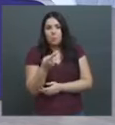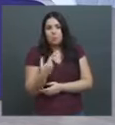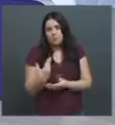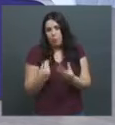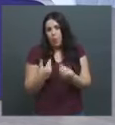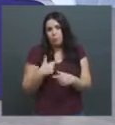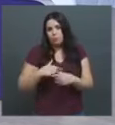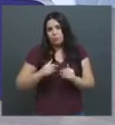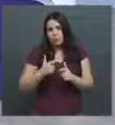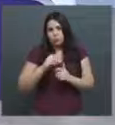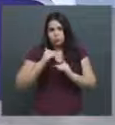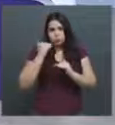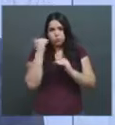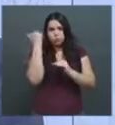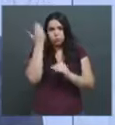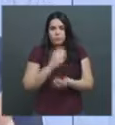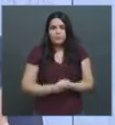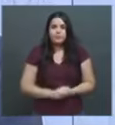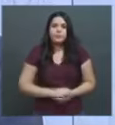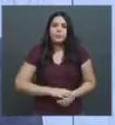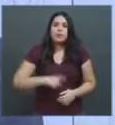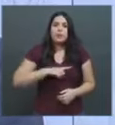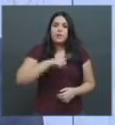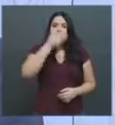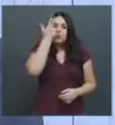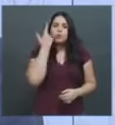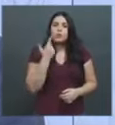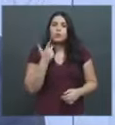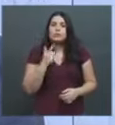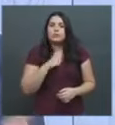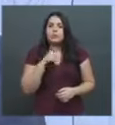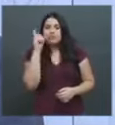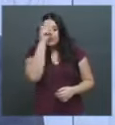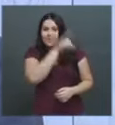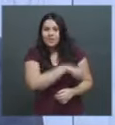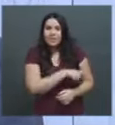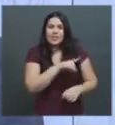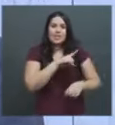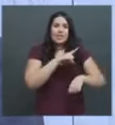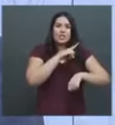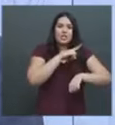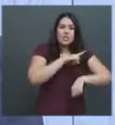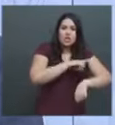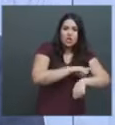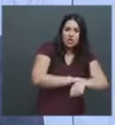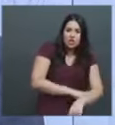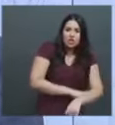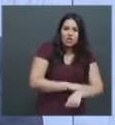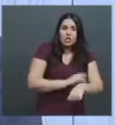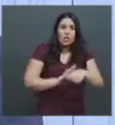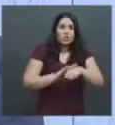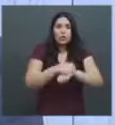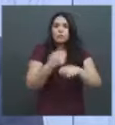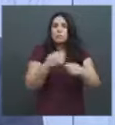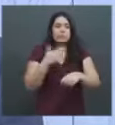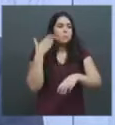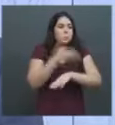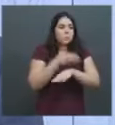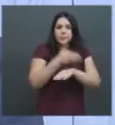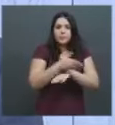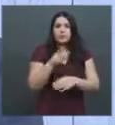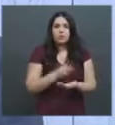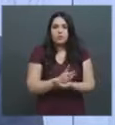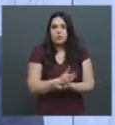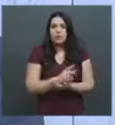dos 40, 50 anos, têm dificuldade por problema de urinar muito à noite. Eles têm uma noctúria muito grande, urina demais à noite. Então, ele tem que